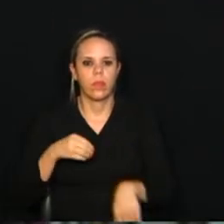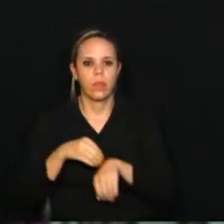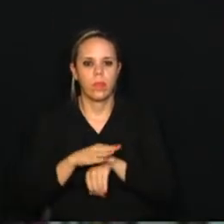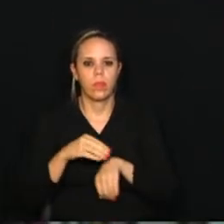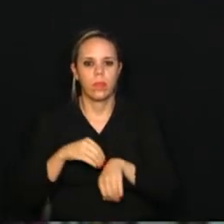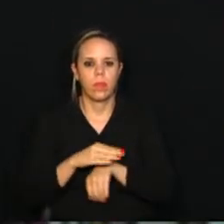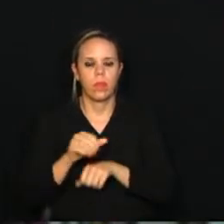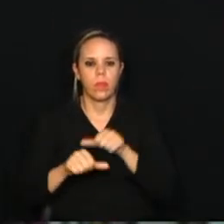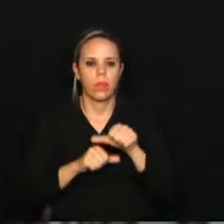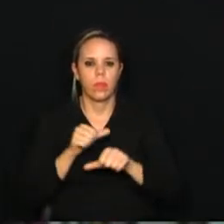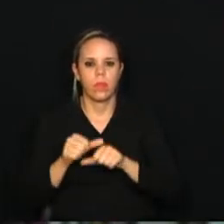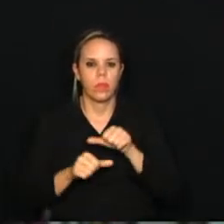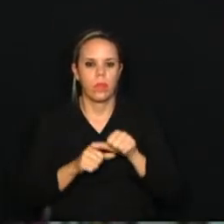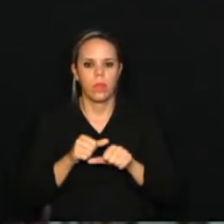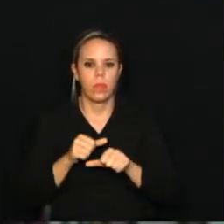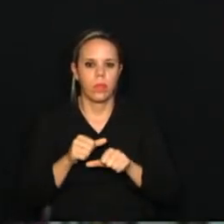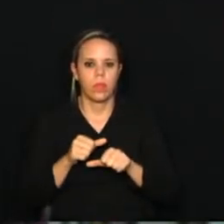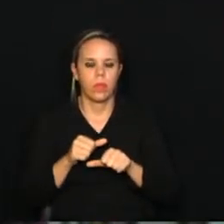uma mudança